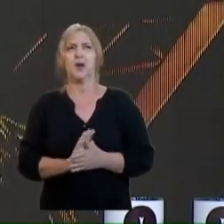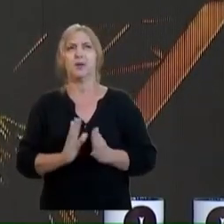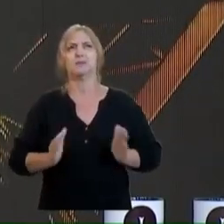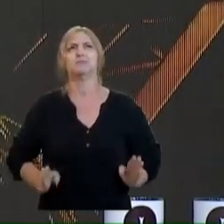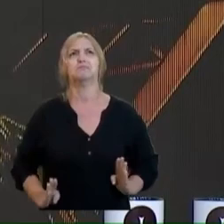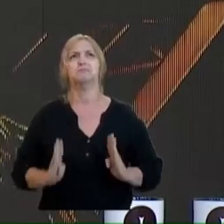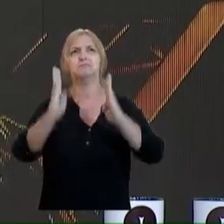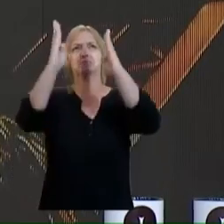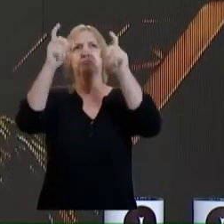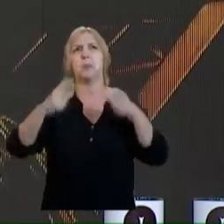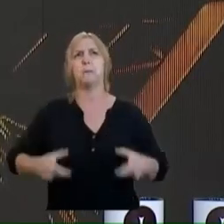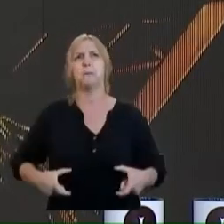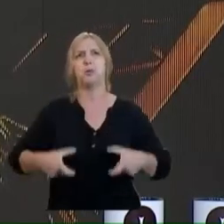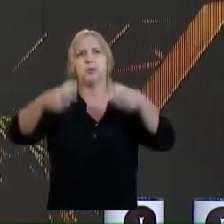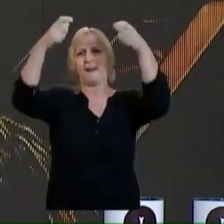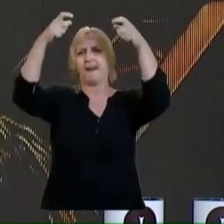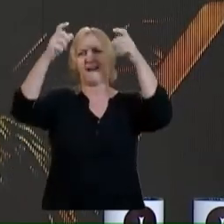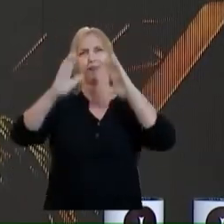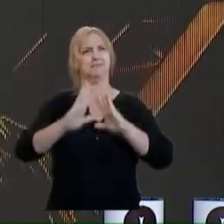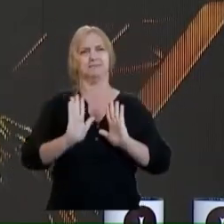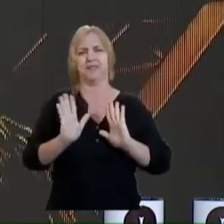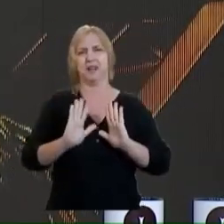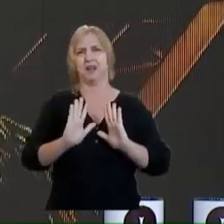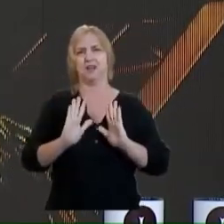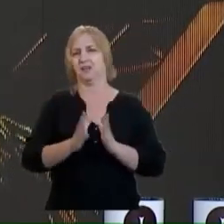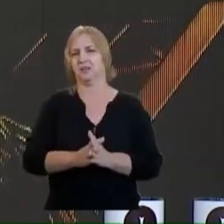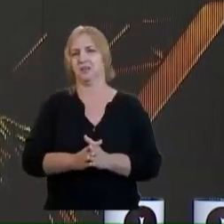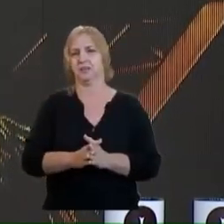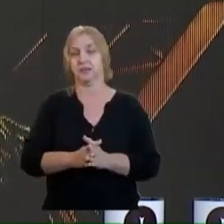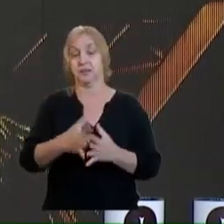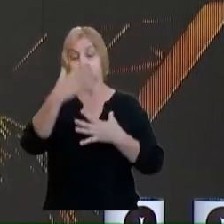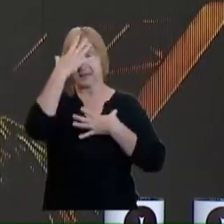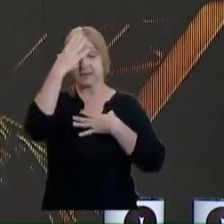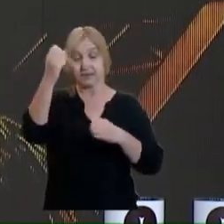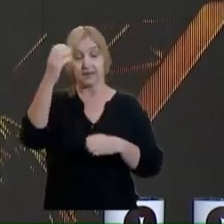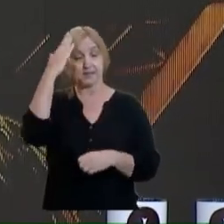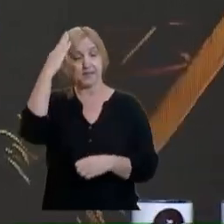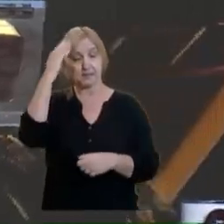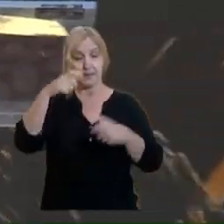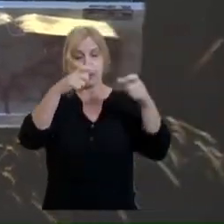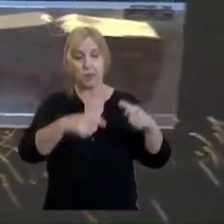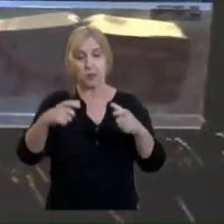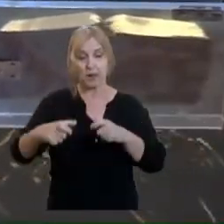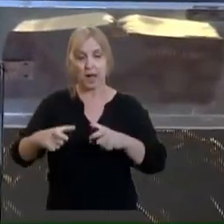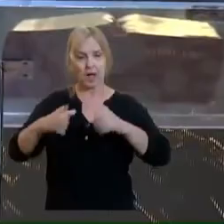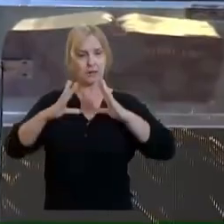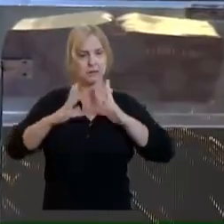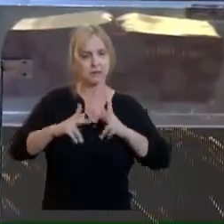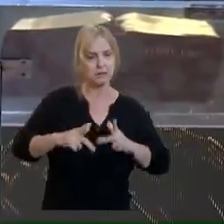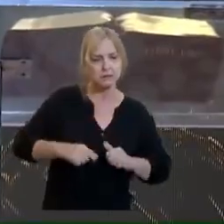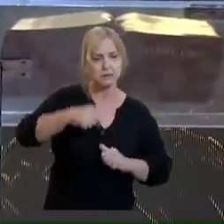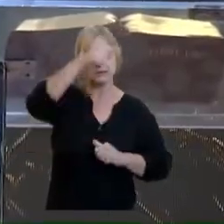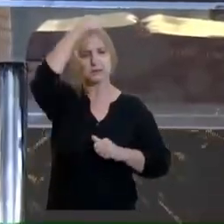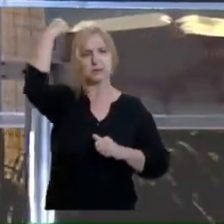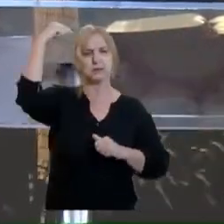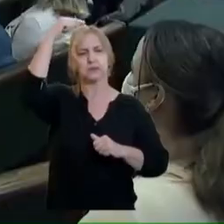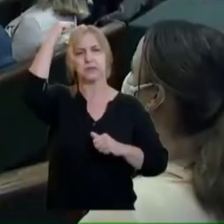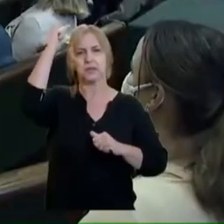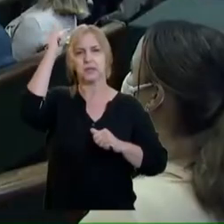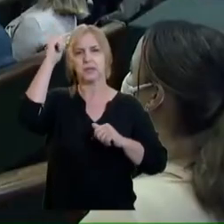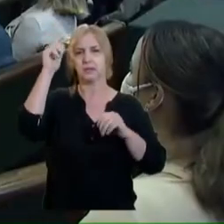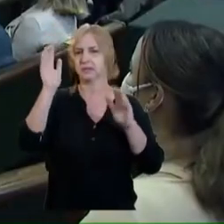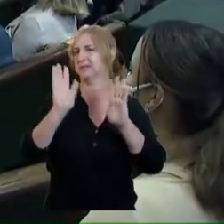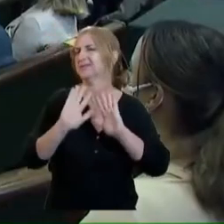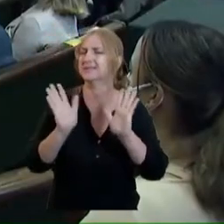templo. Na nossa fé não existe um lugar sagrado, não existe um lugar assim que há algo que